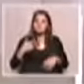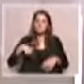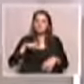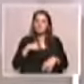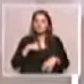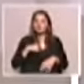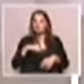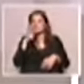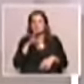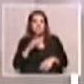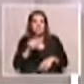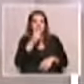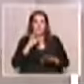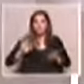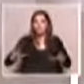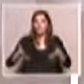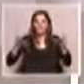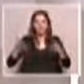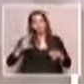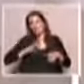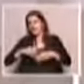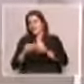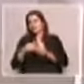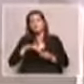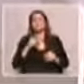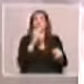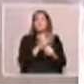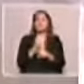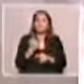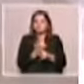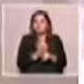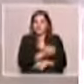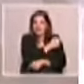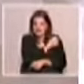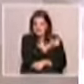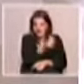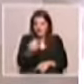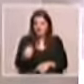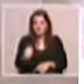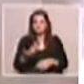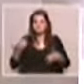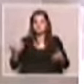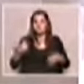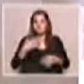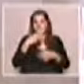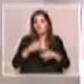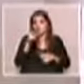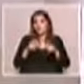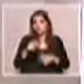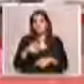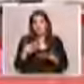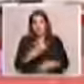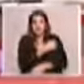temos qualquer alimento, portanto, extrapolando do queijo para todas as outras coisas que possamos ter em casa, e com certeza que as pessoas que estão a vir em